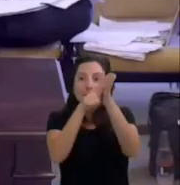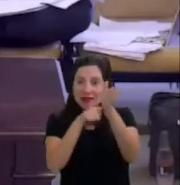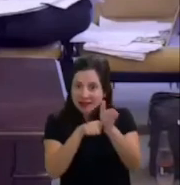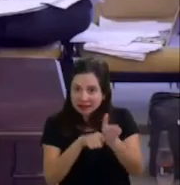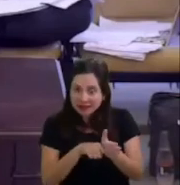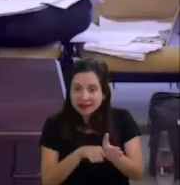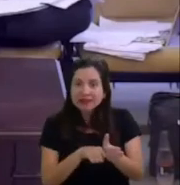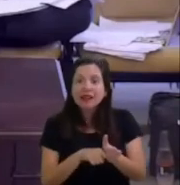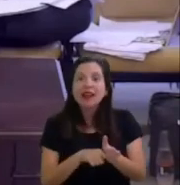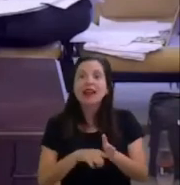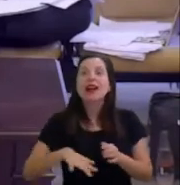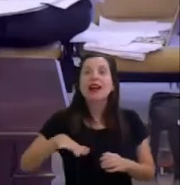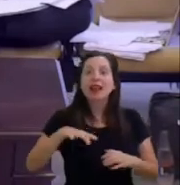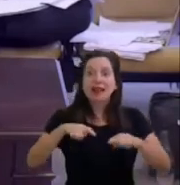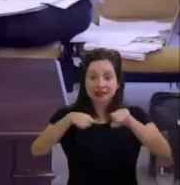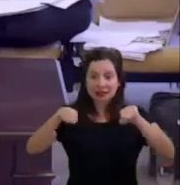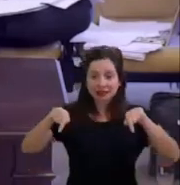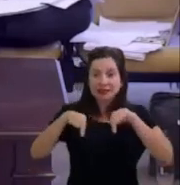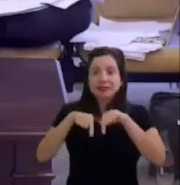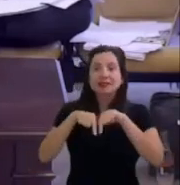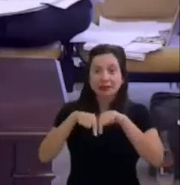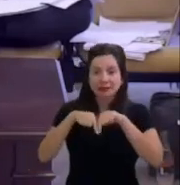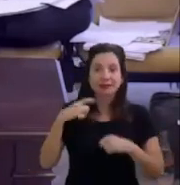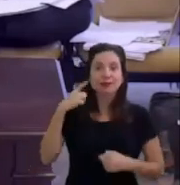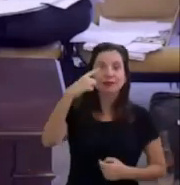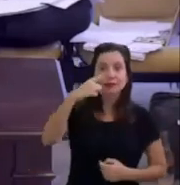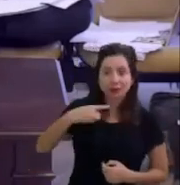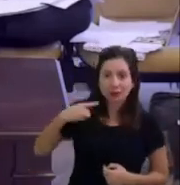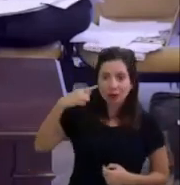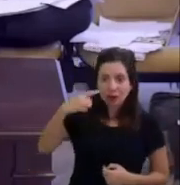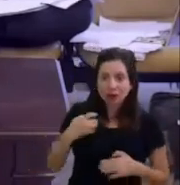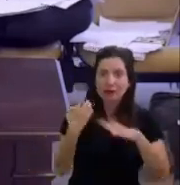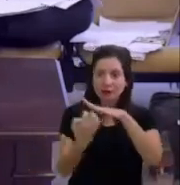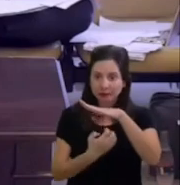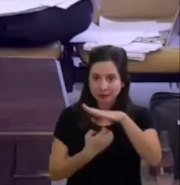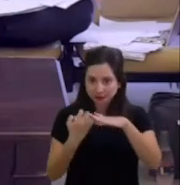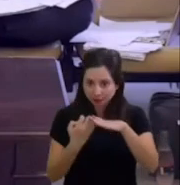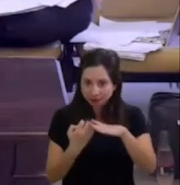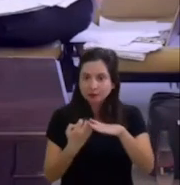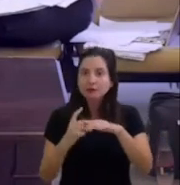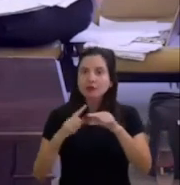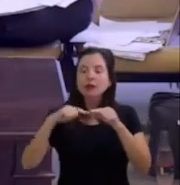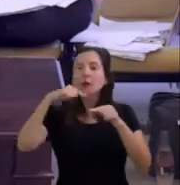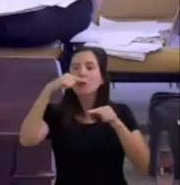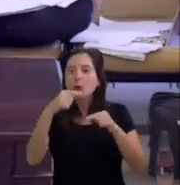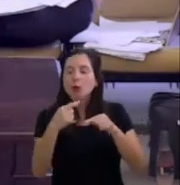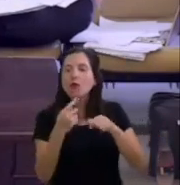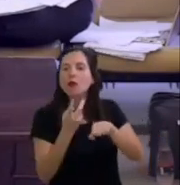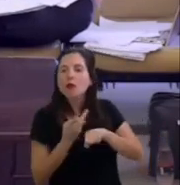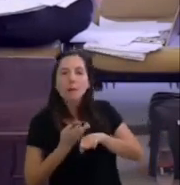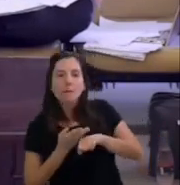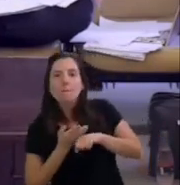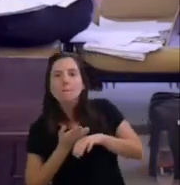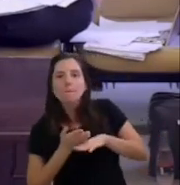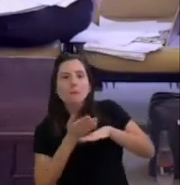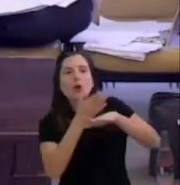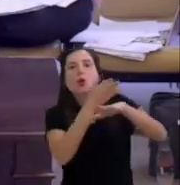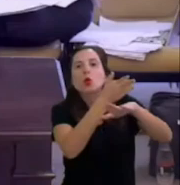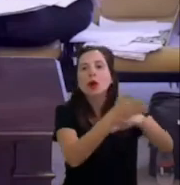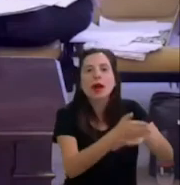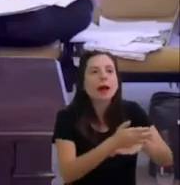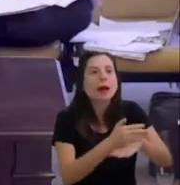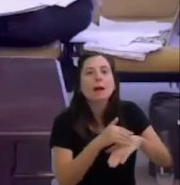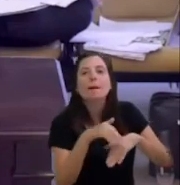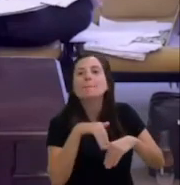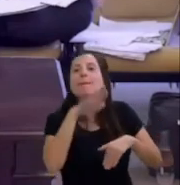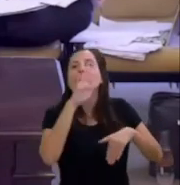advocacia. Depois a presidente da primeira legenda diz que foi procurada pelo segundo suplente para mais dinheiro para manter o estilo de